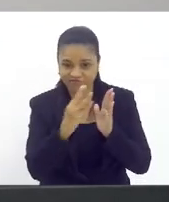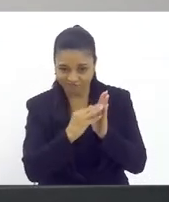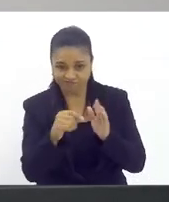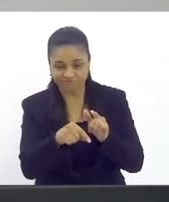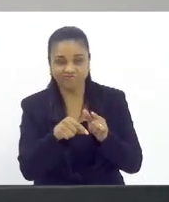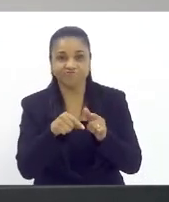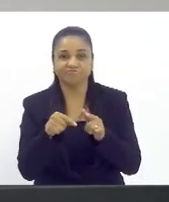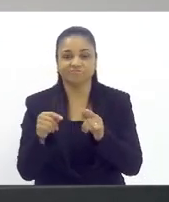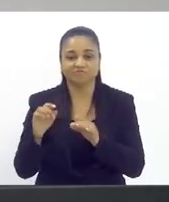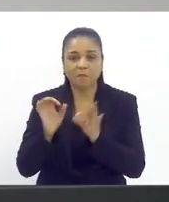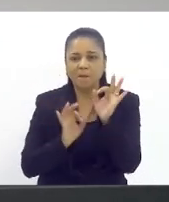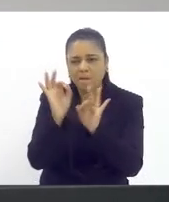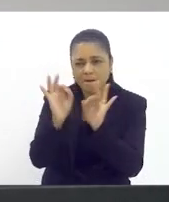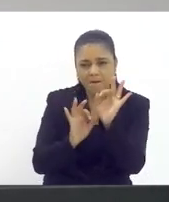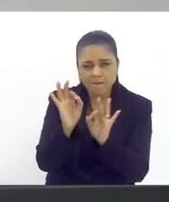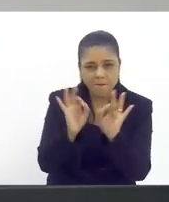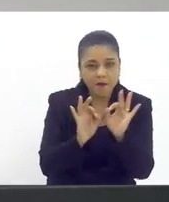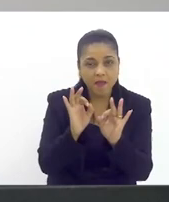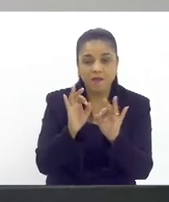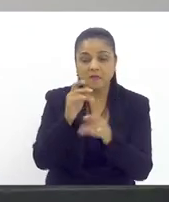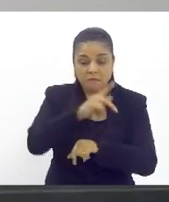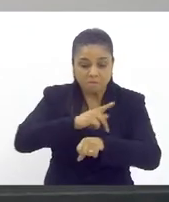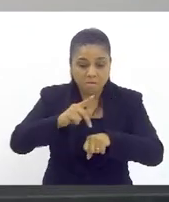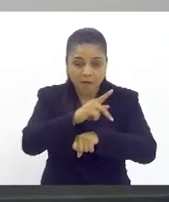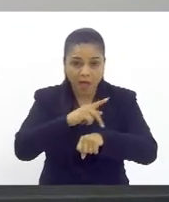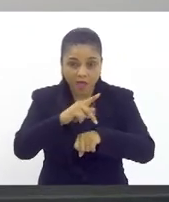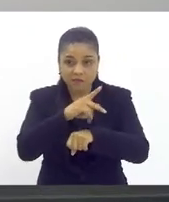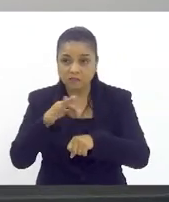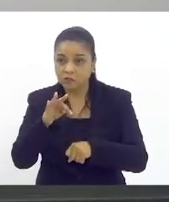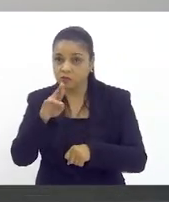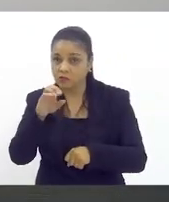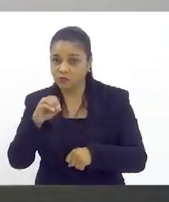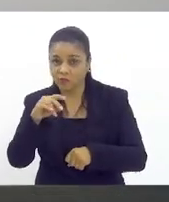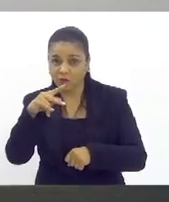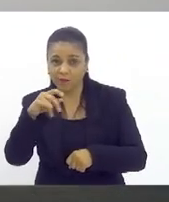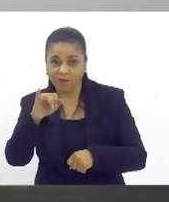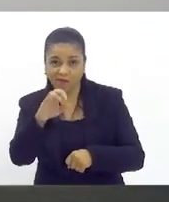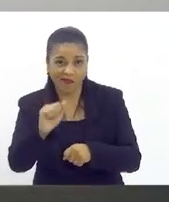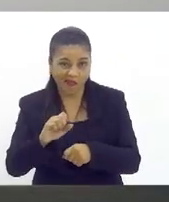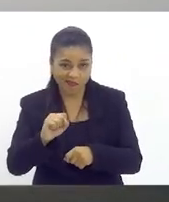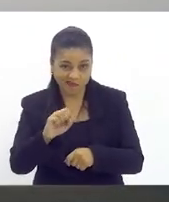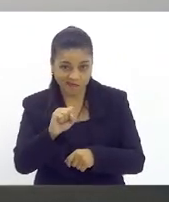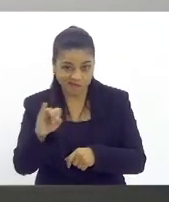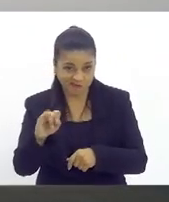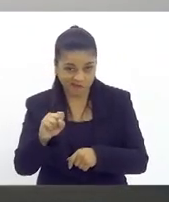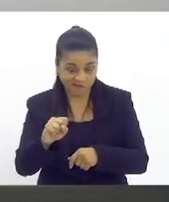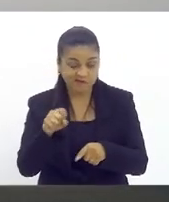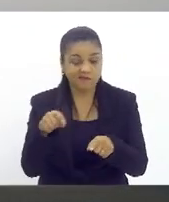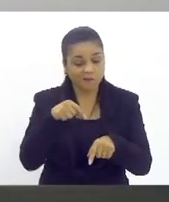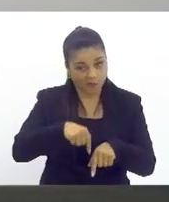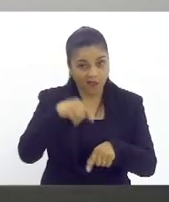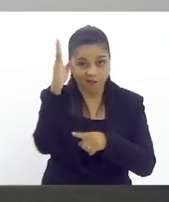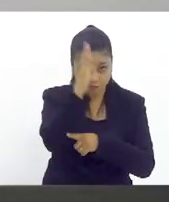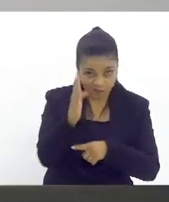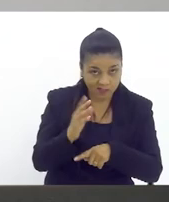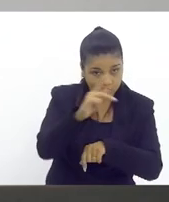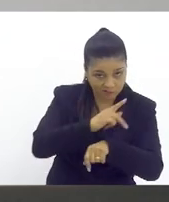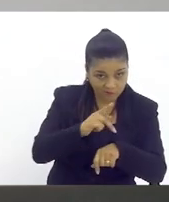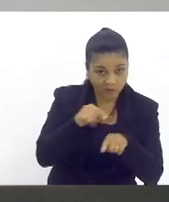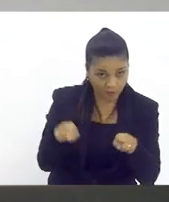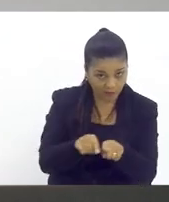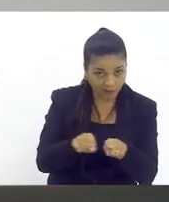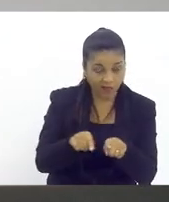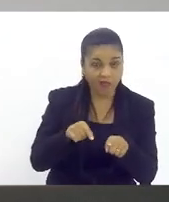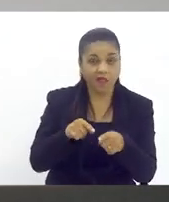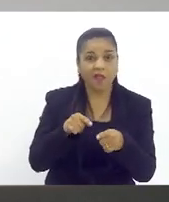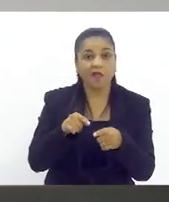elaborados nos países tropicais por estados também aqui no Brasil para que a gente possa então construir um termo de referência